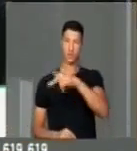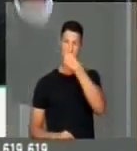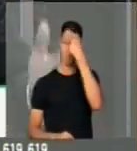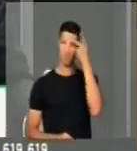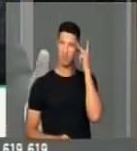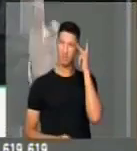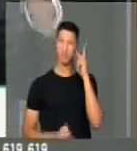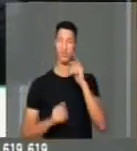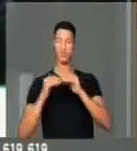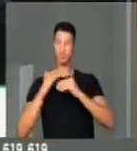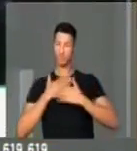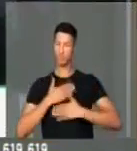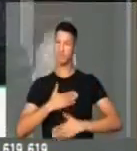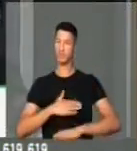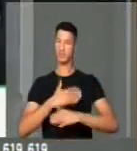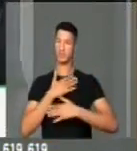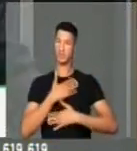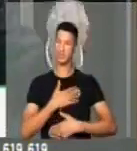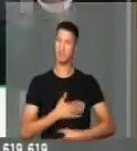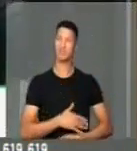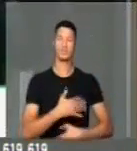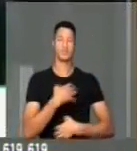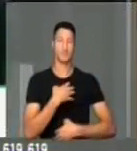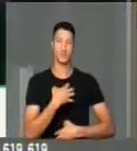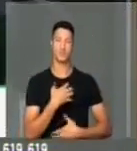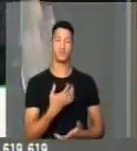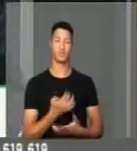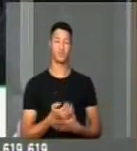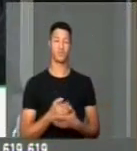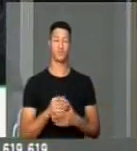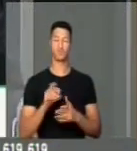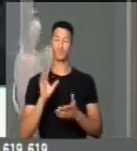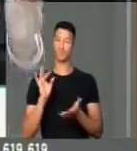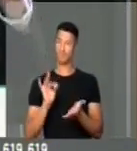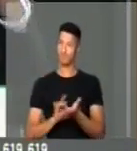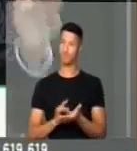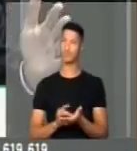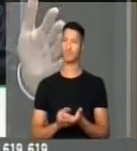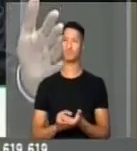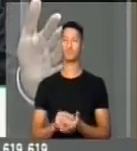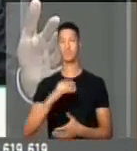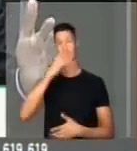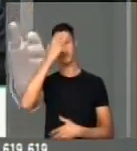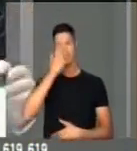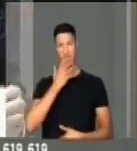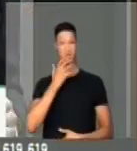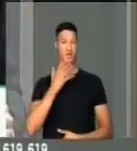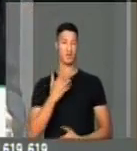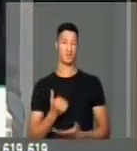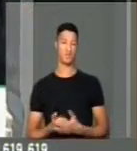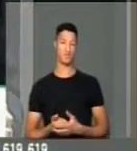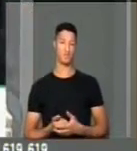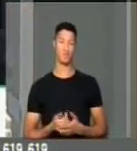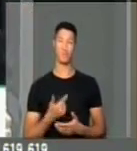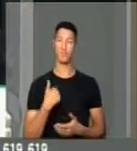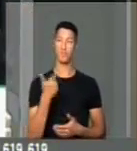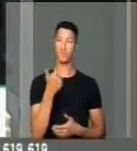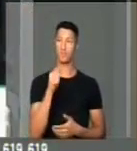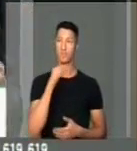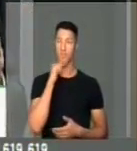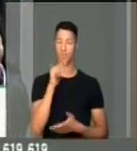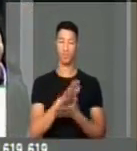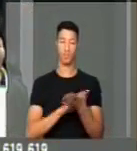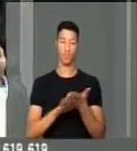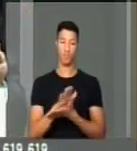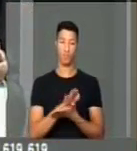pessoa equilibrada, sensível, honesta, séria. Eu não tenho